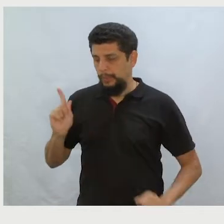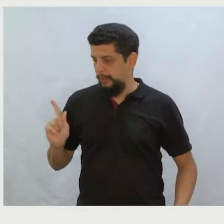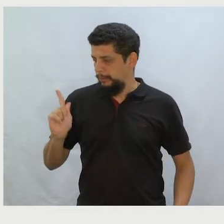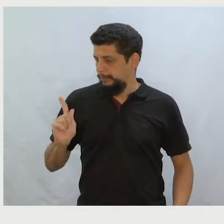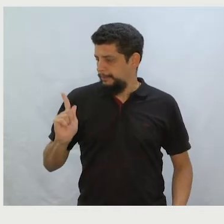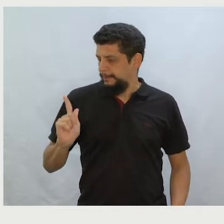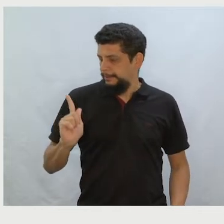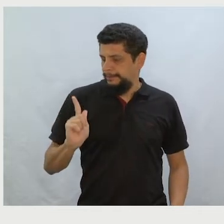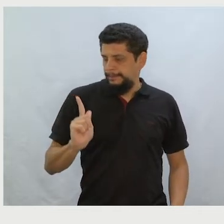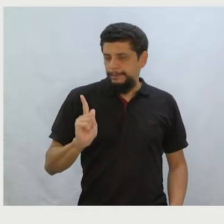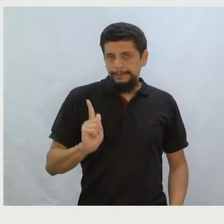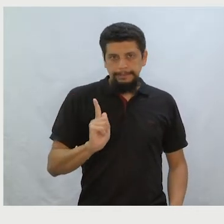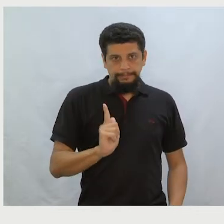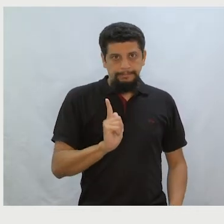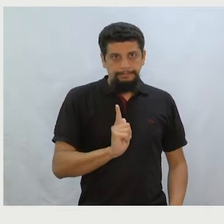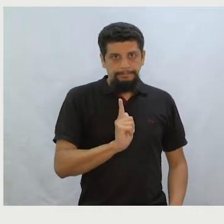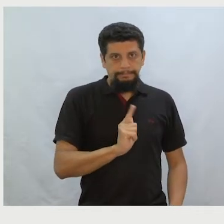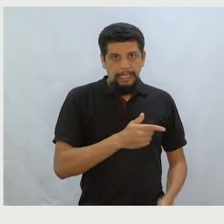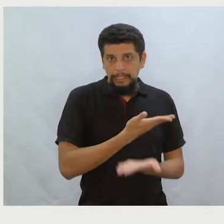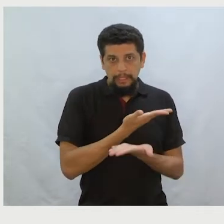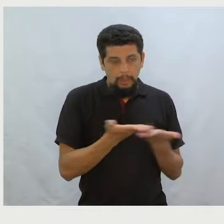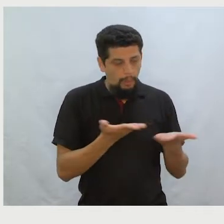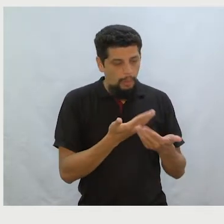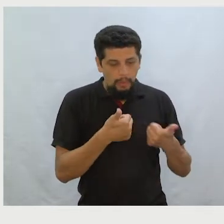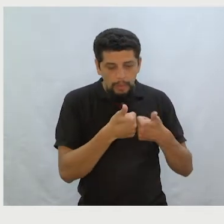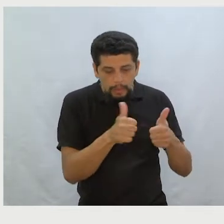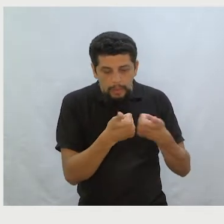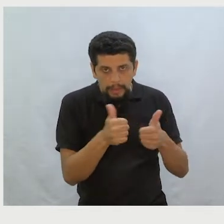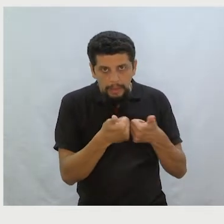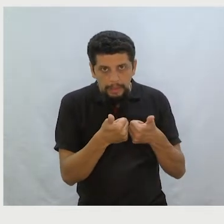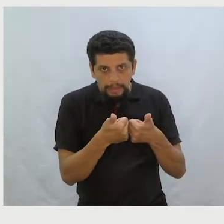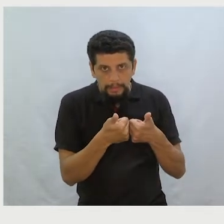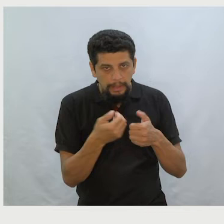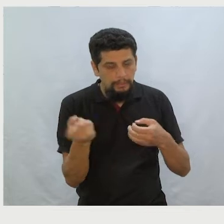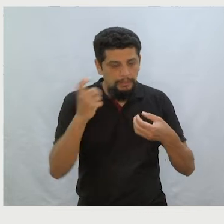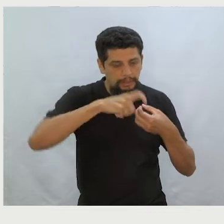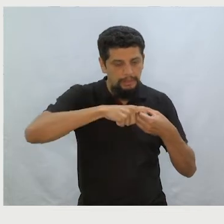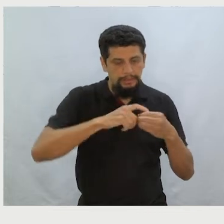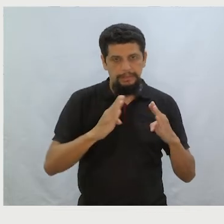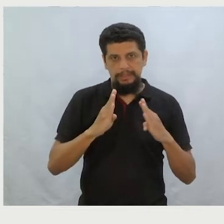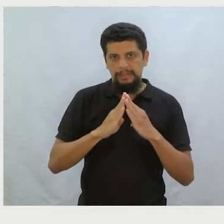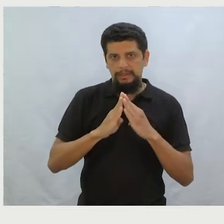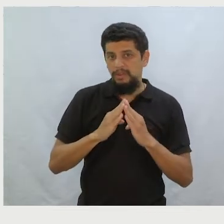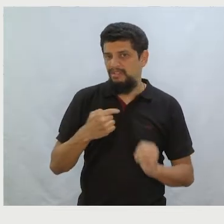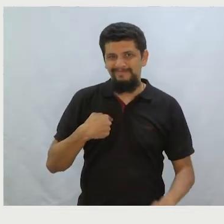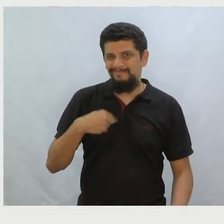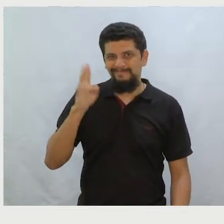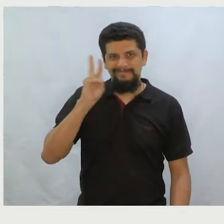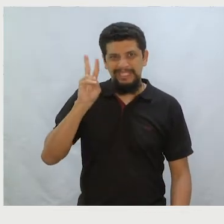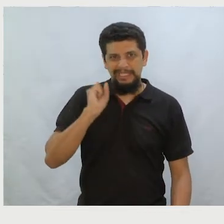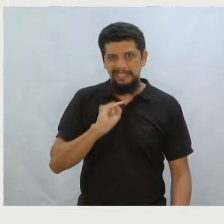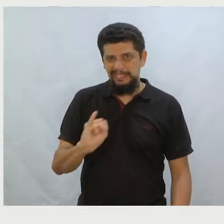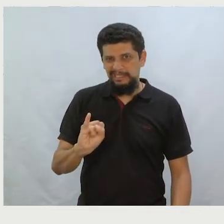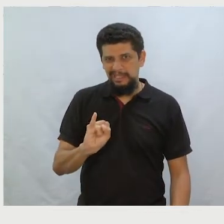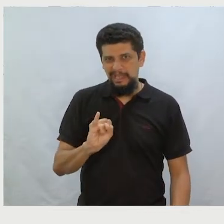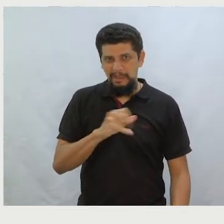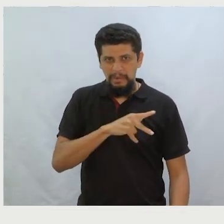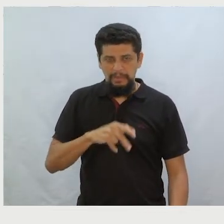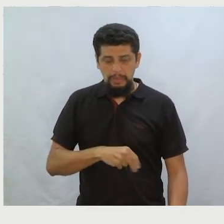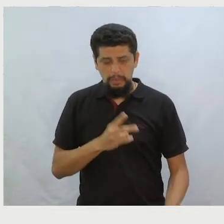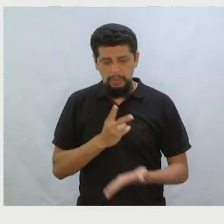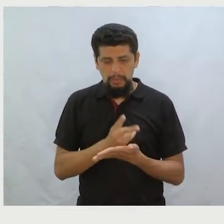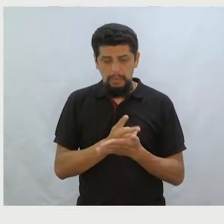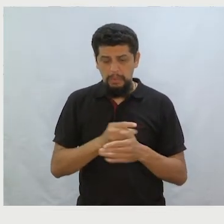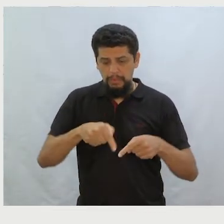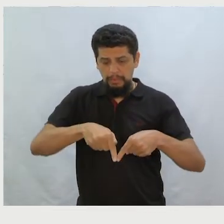saí correndo para não perder o ônibus para casa não me lembro se a professora